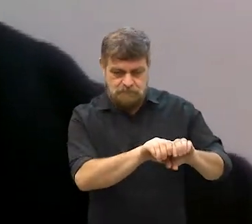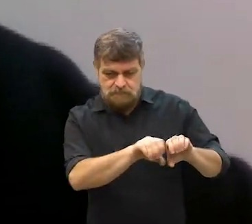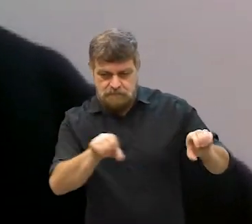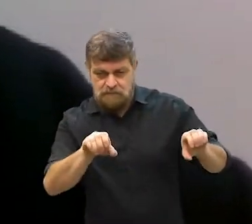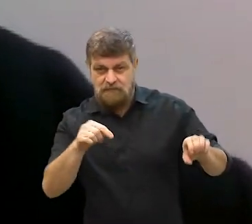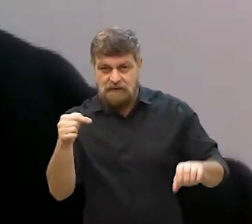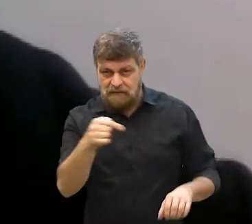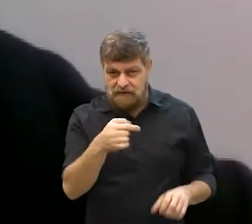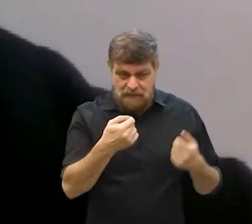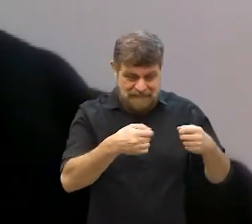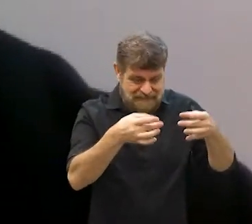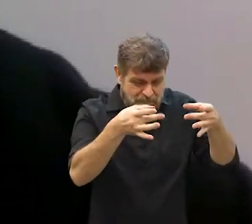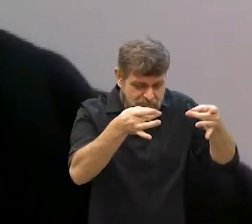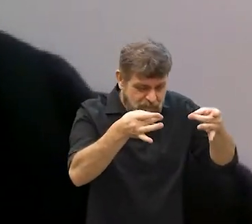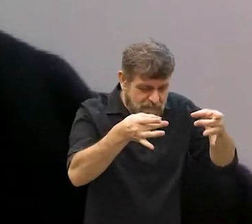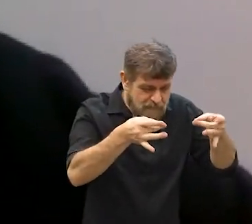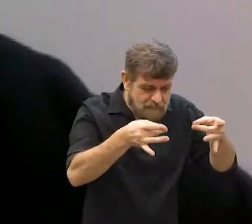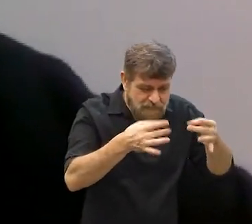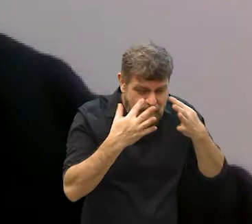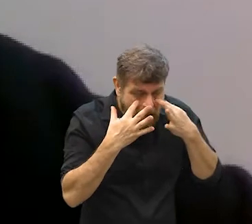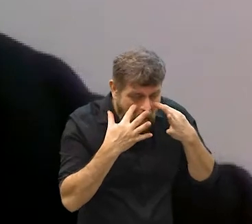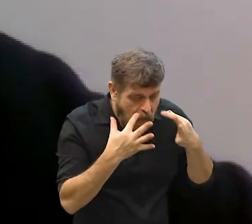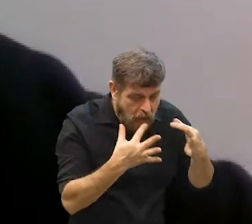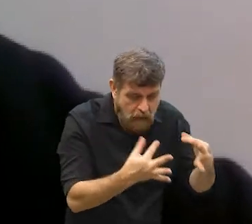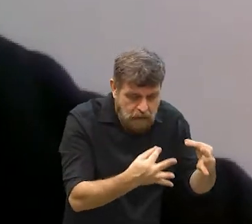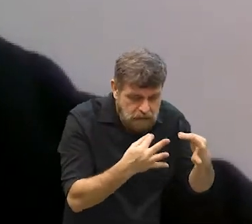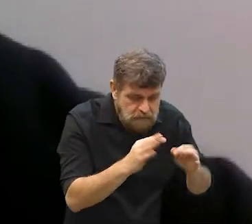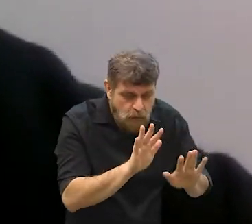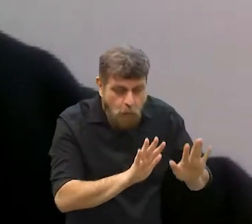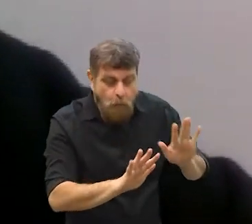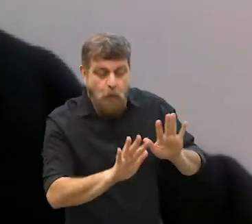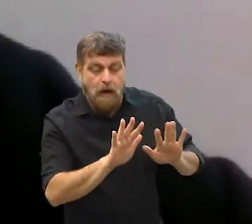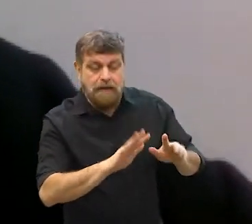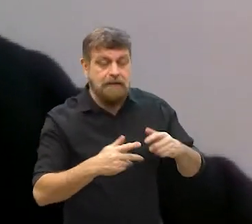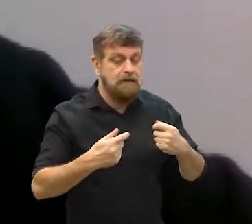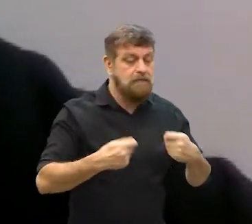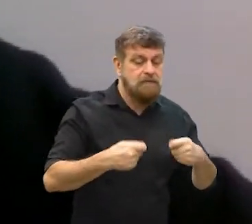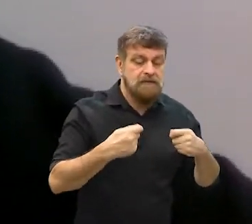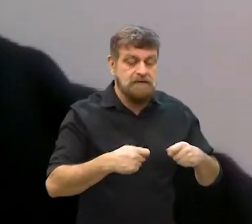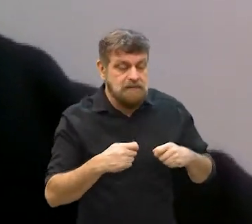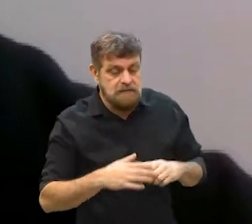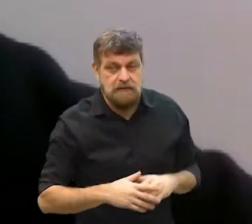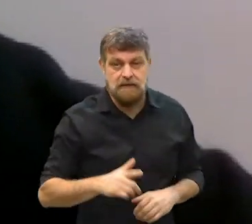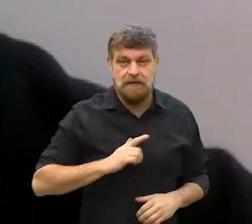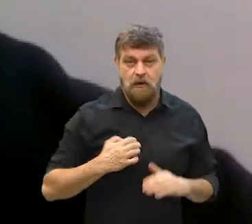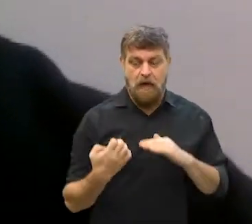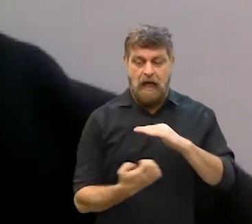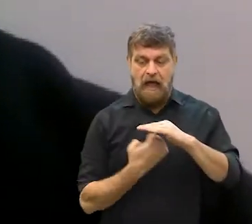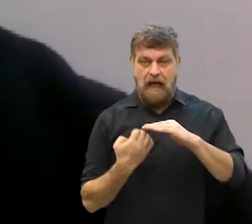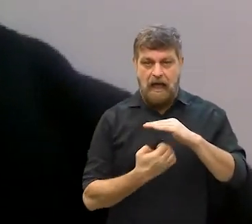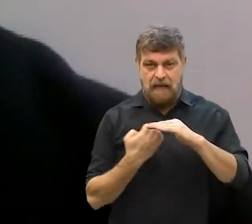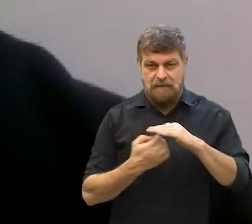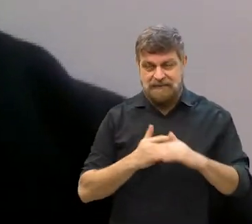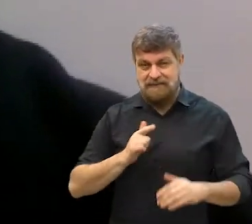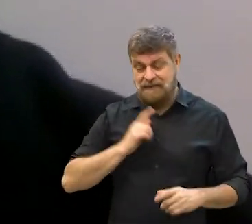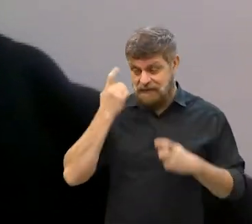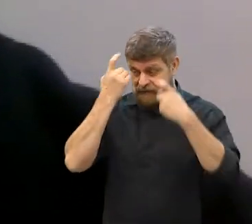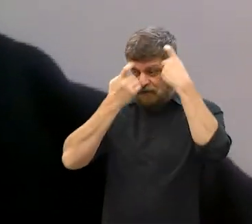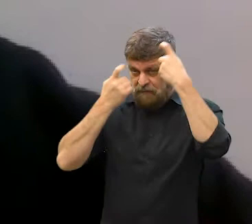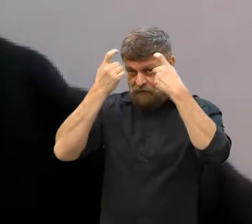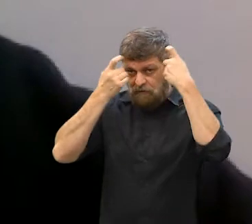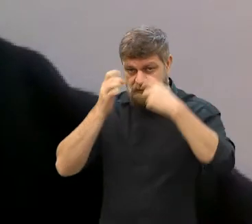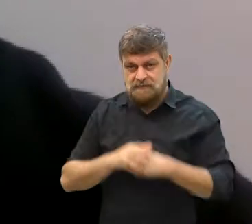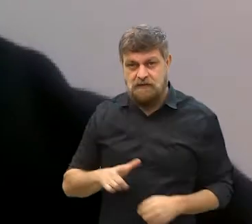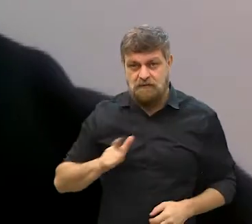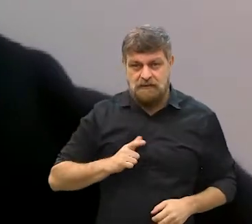exige muita precisão, muita atenção, muito cuidado, e por isso é que a empresa se preocupou em fazer